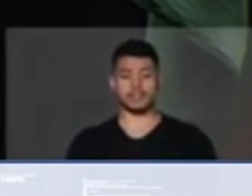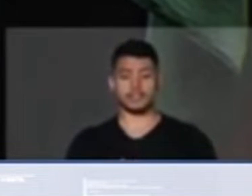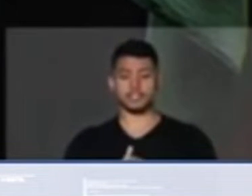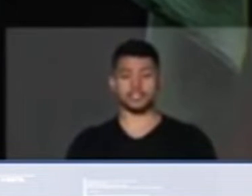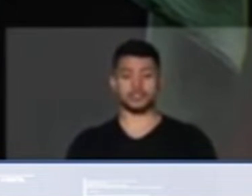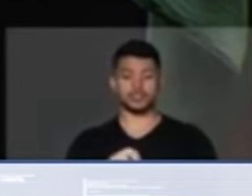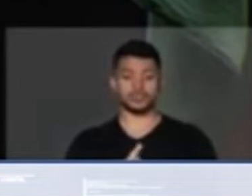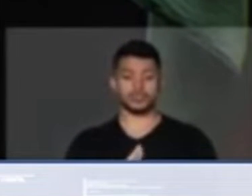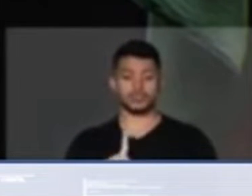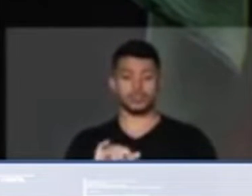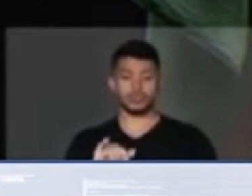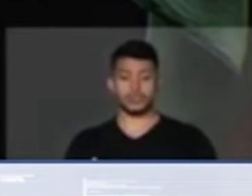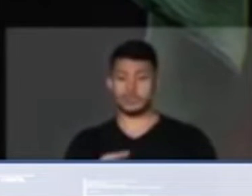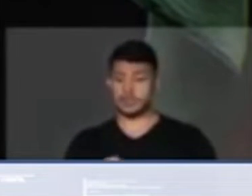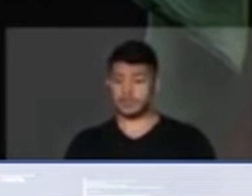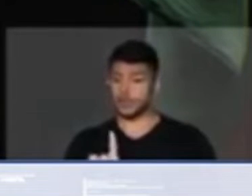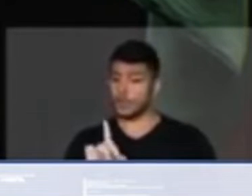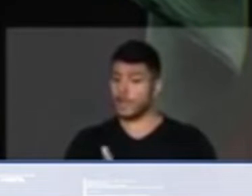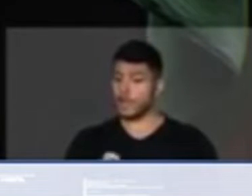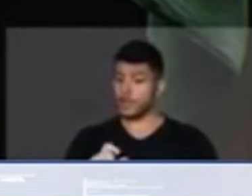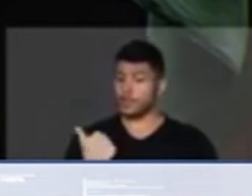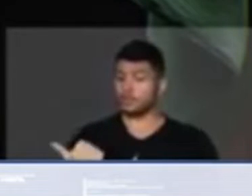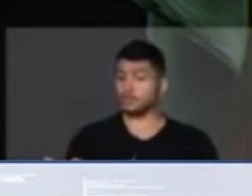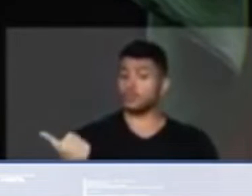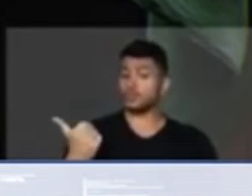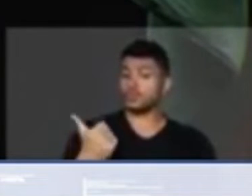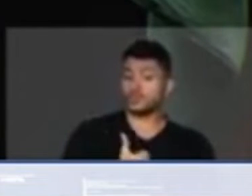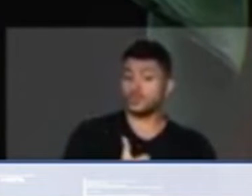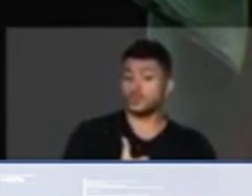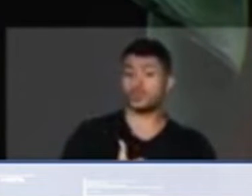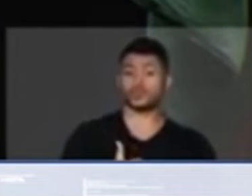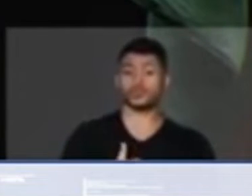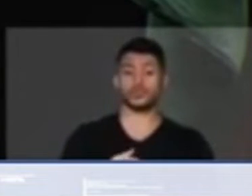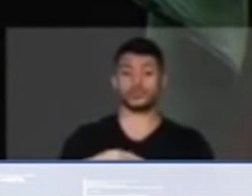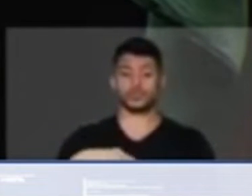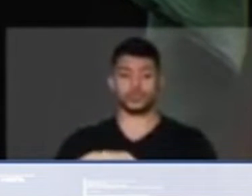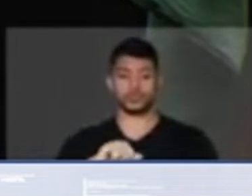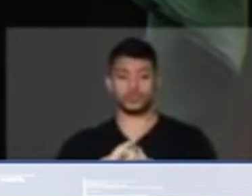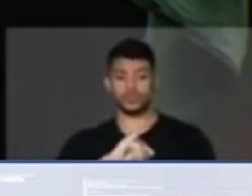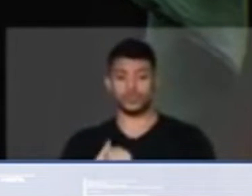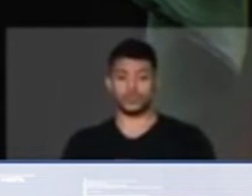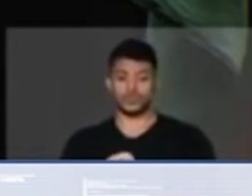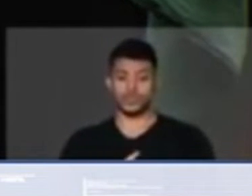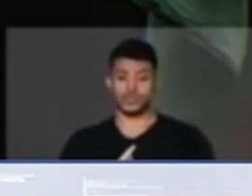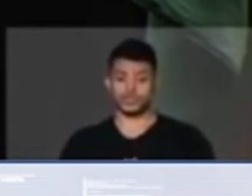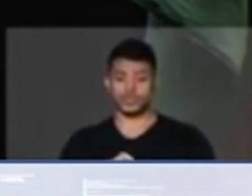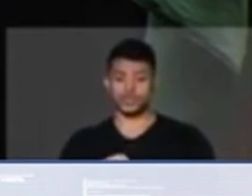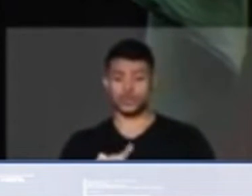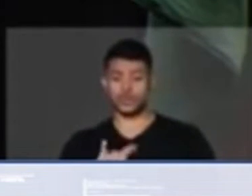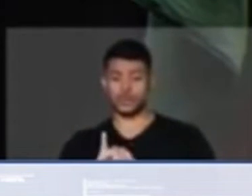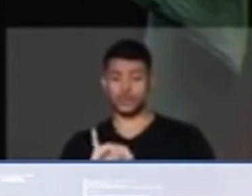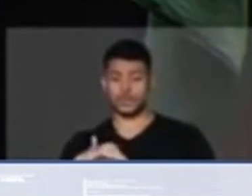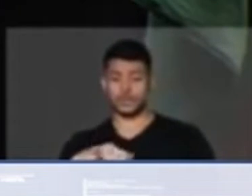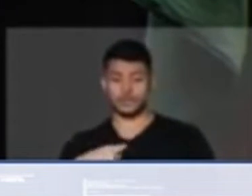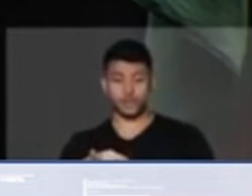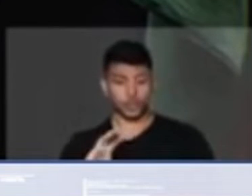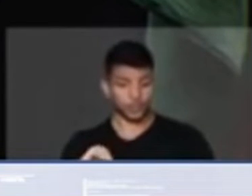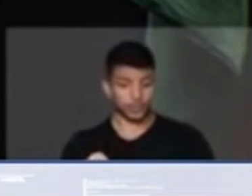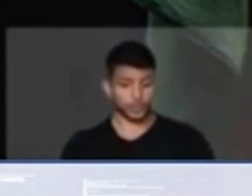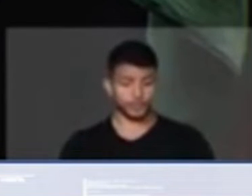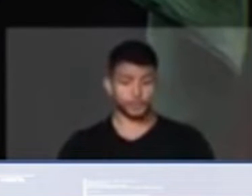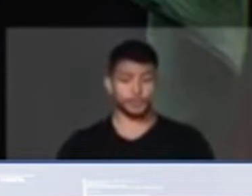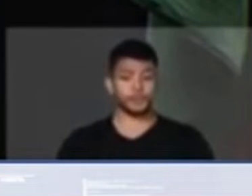senador Major Olímpio do PSL, homem, portanto, de confiança da família Bolsonaro. E Alexandre